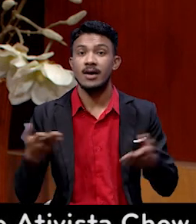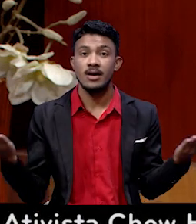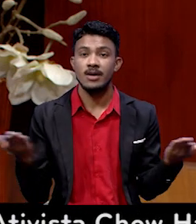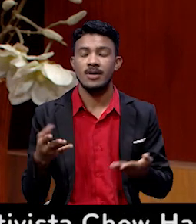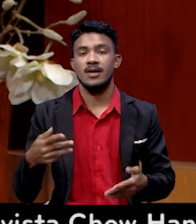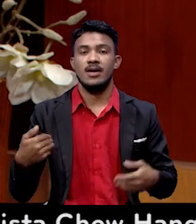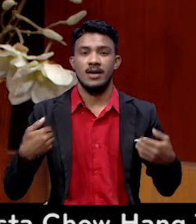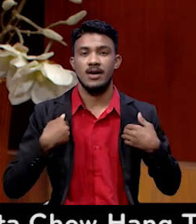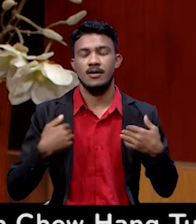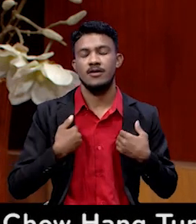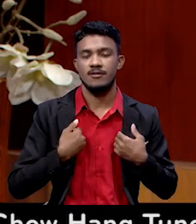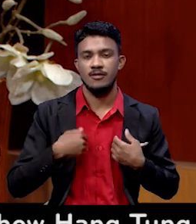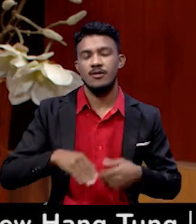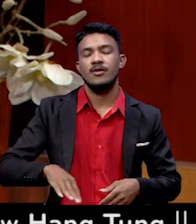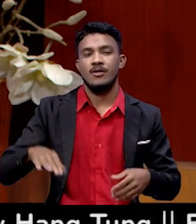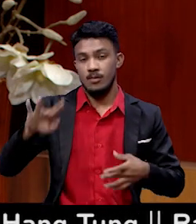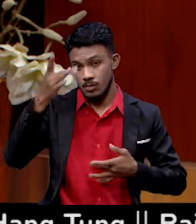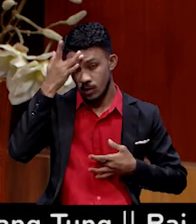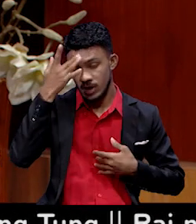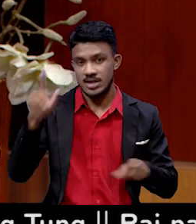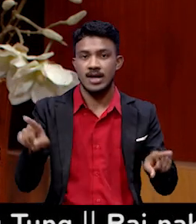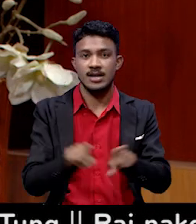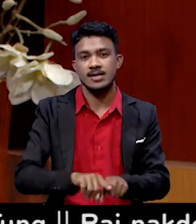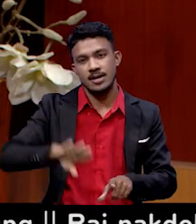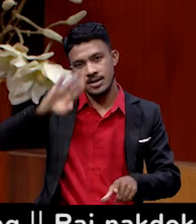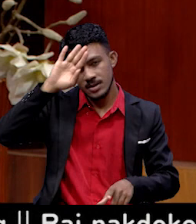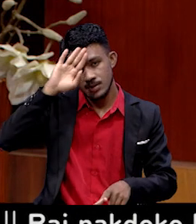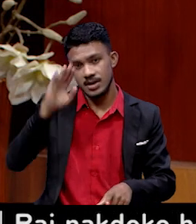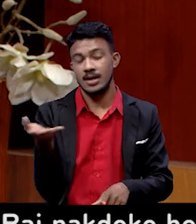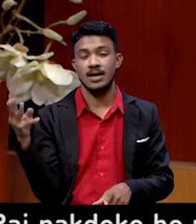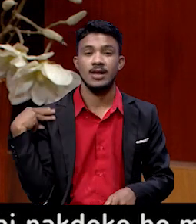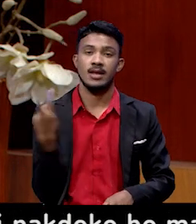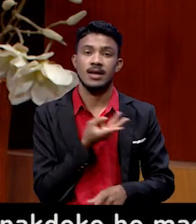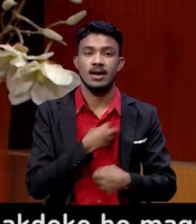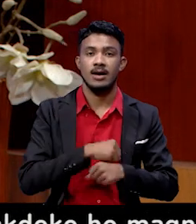e semanas gan, e a mear, então, ita halo hanessa screening ida.